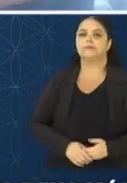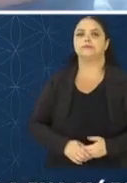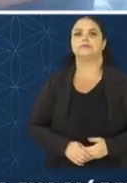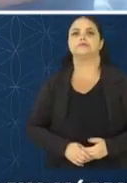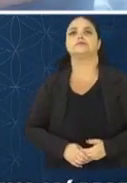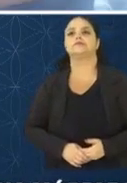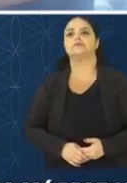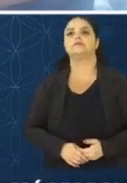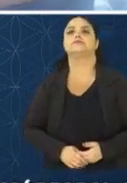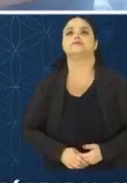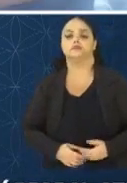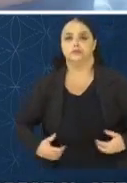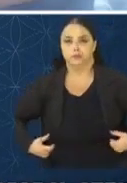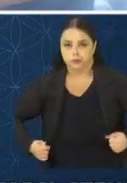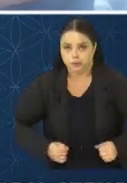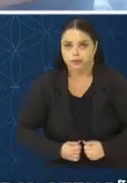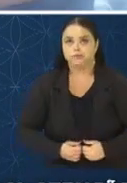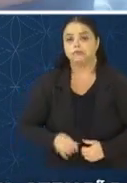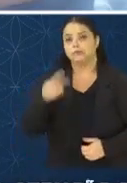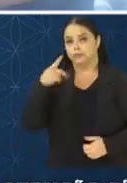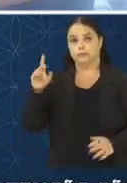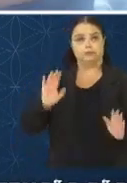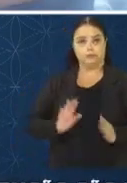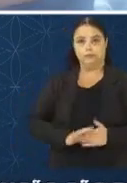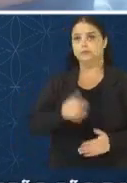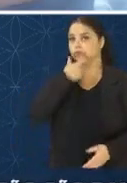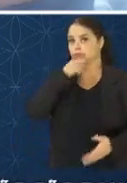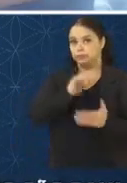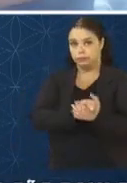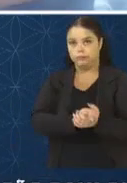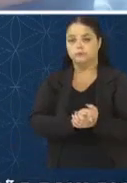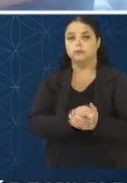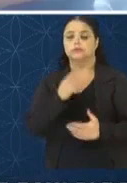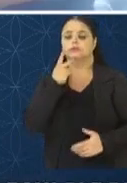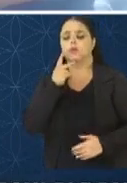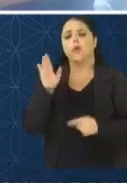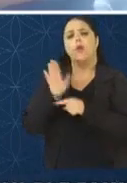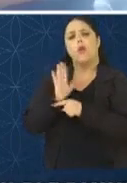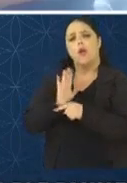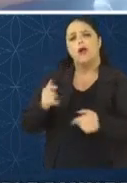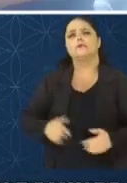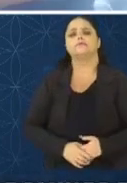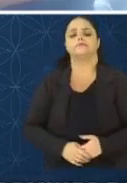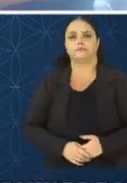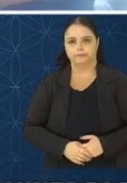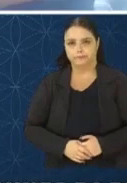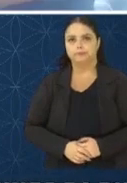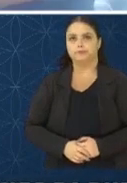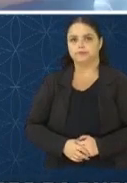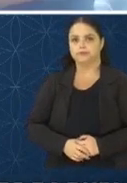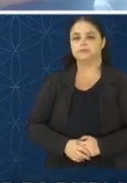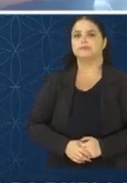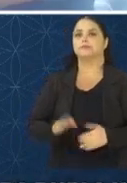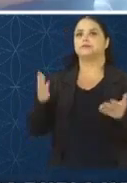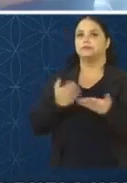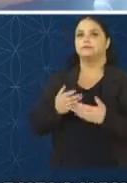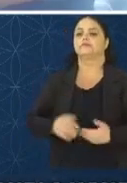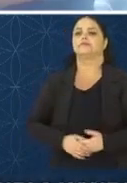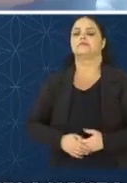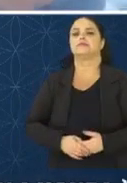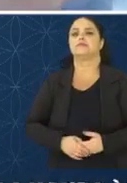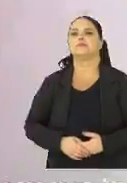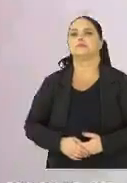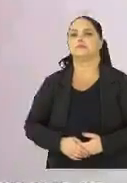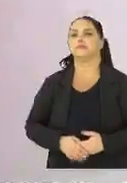Hillsong o seu seu esposo tá falando no vídeo ali no vídeo o diretor Solta o vídeo